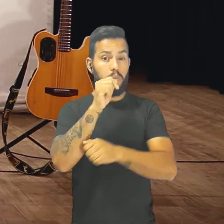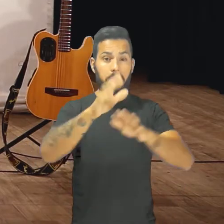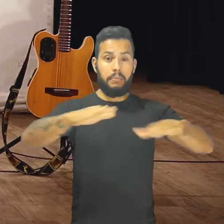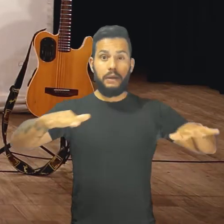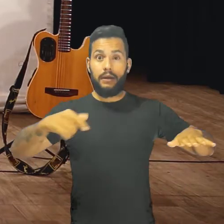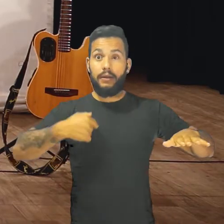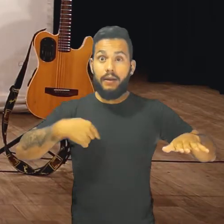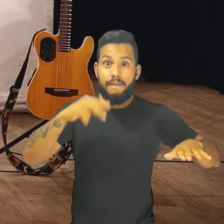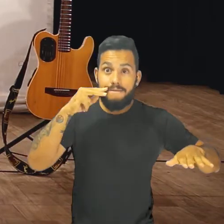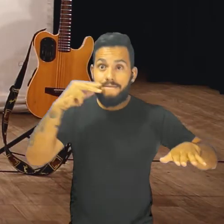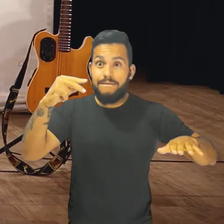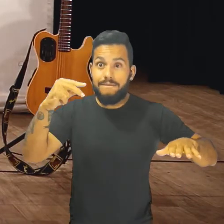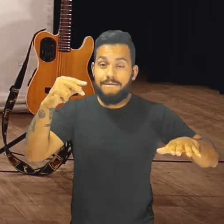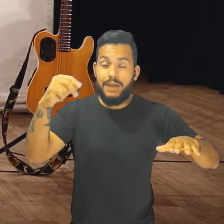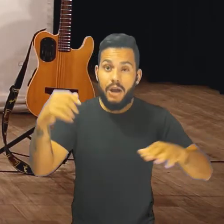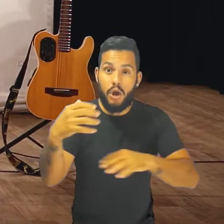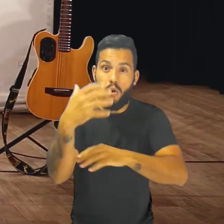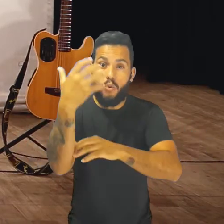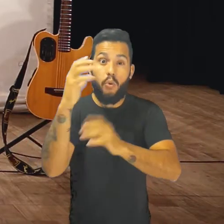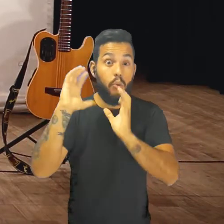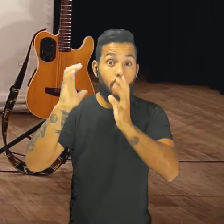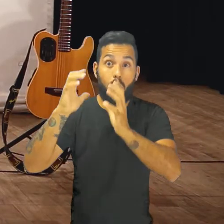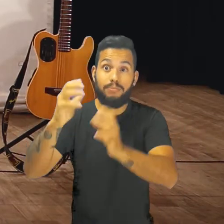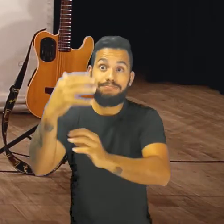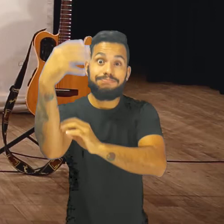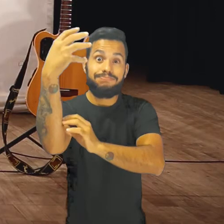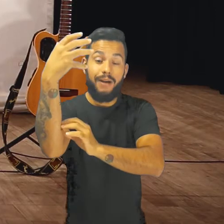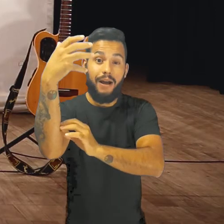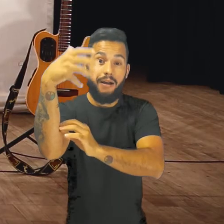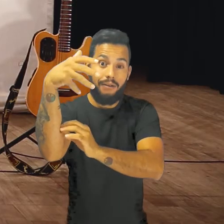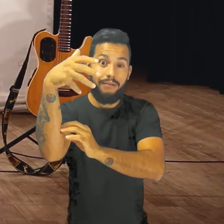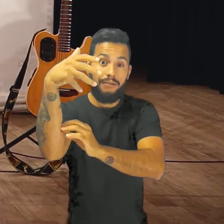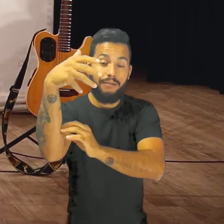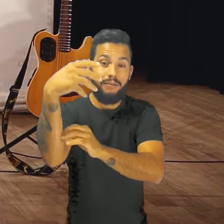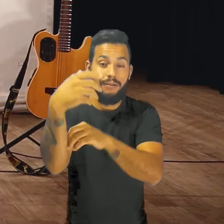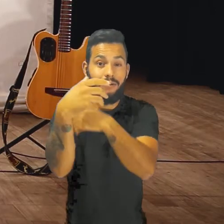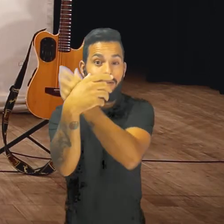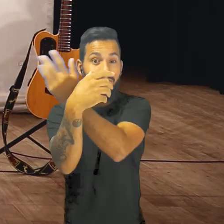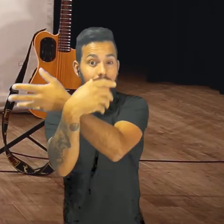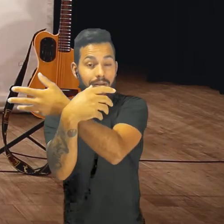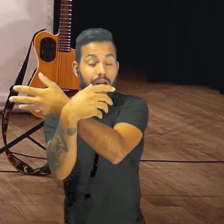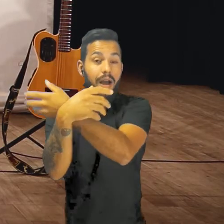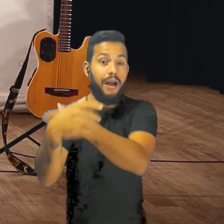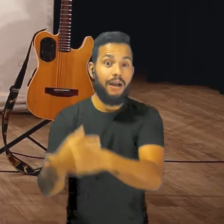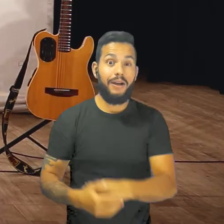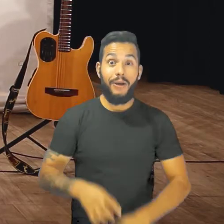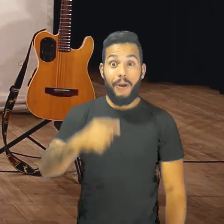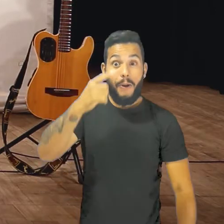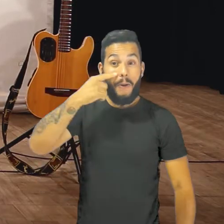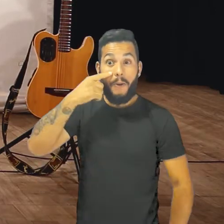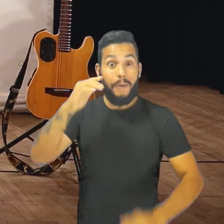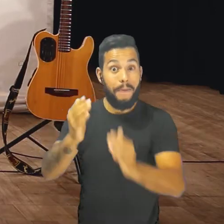coqueiros e o rio já ficava bonito, já ficava salgado. Olha lá, há um barco. barco ancorado. Ora, se não é o seu